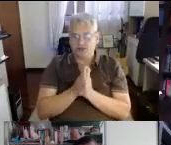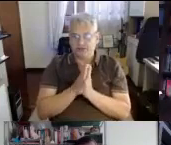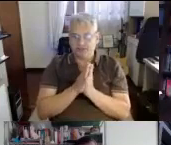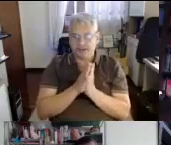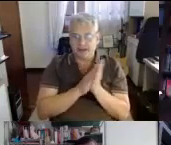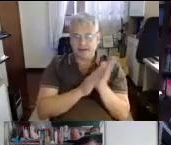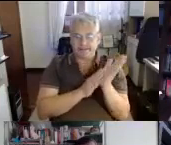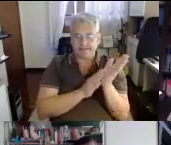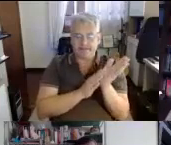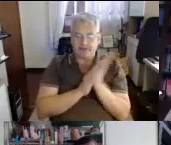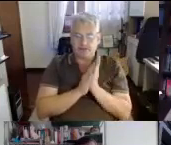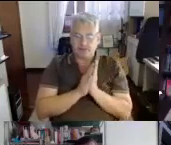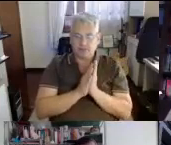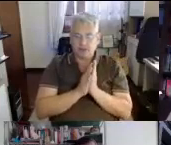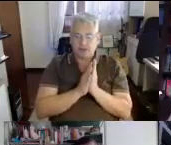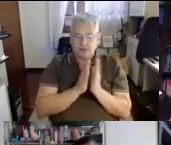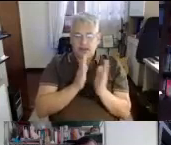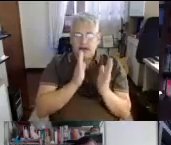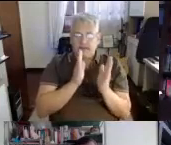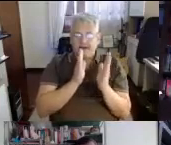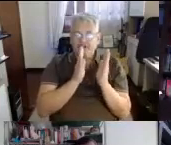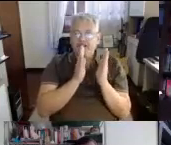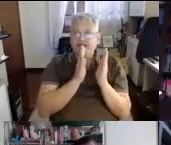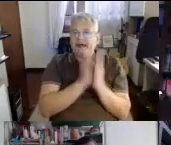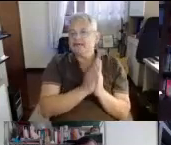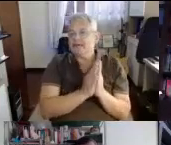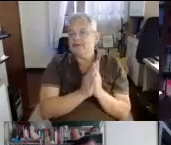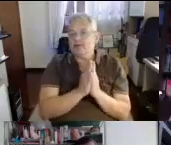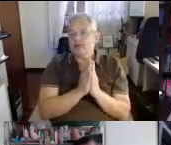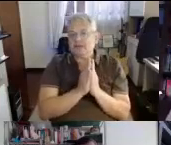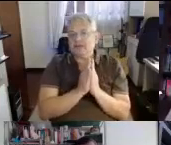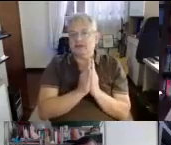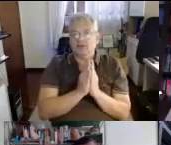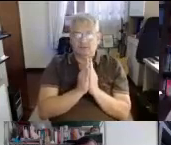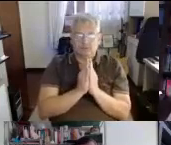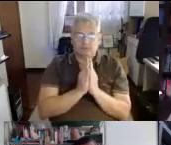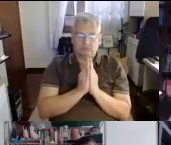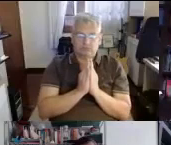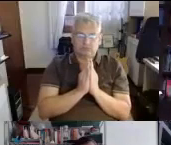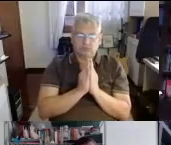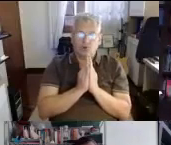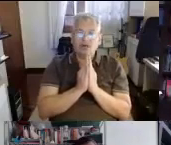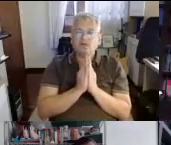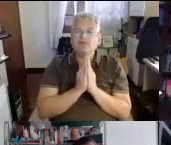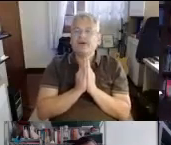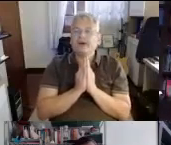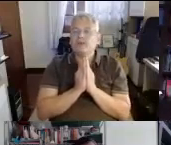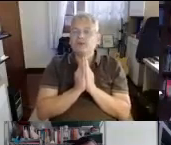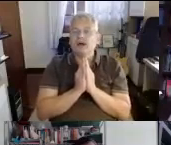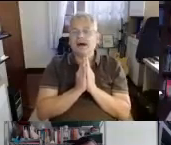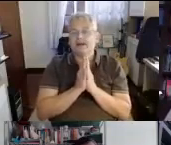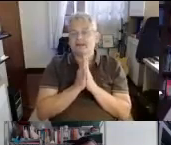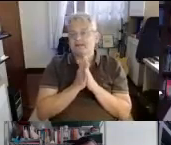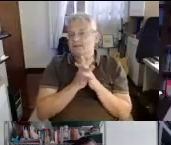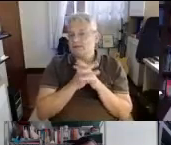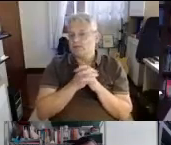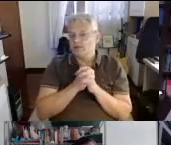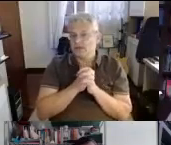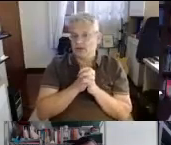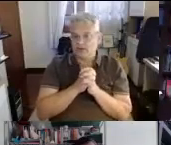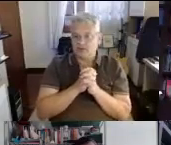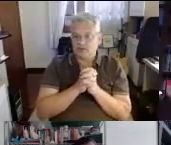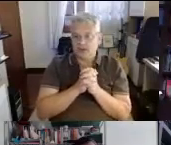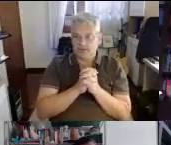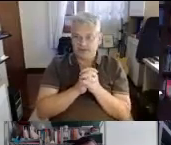dia para vidro. A partir dessa informação, quanto vai mudar essa